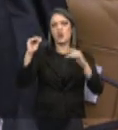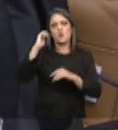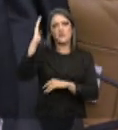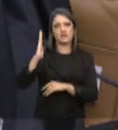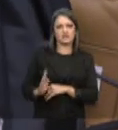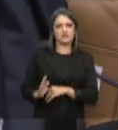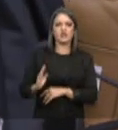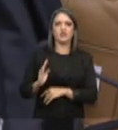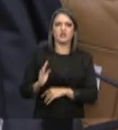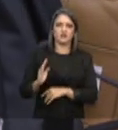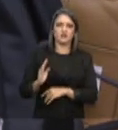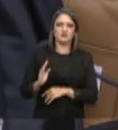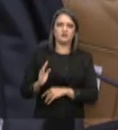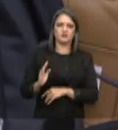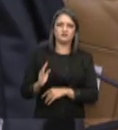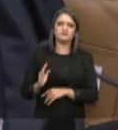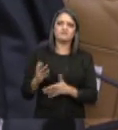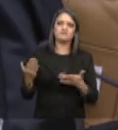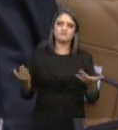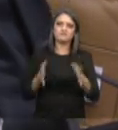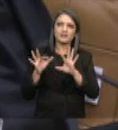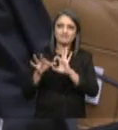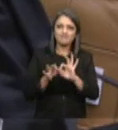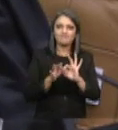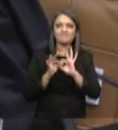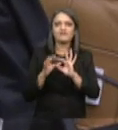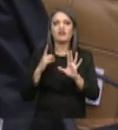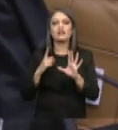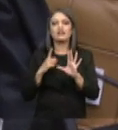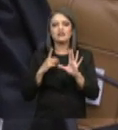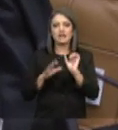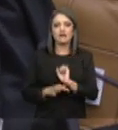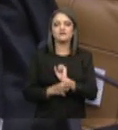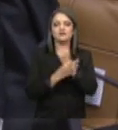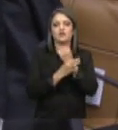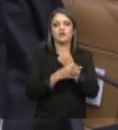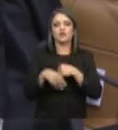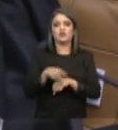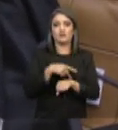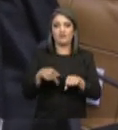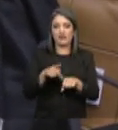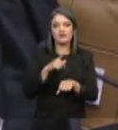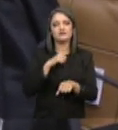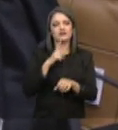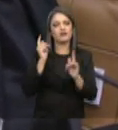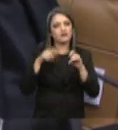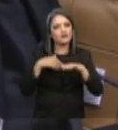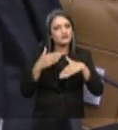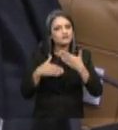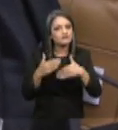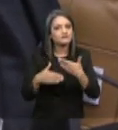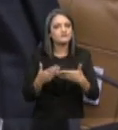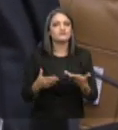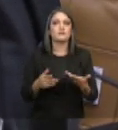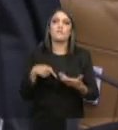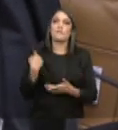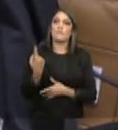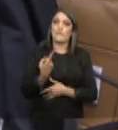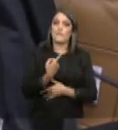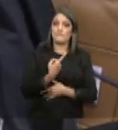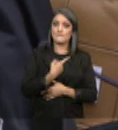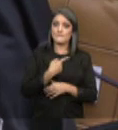esta comunhão fica raízes num país a construir não nos ouviremos